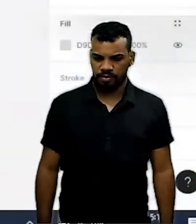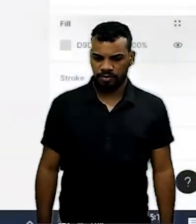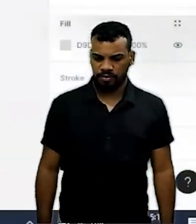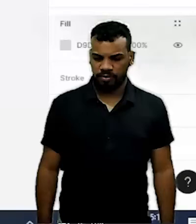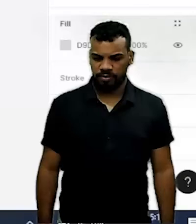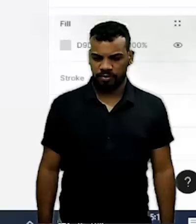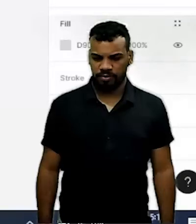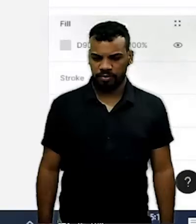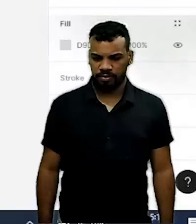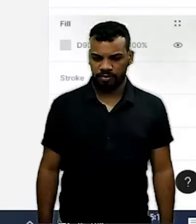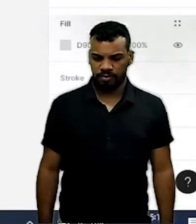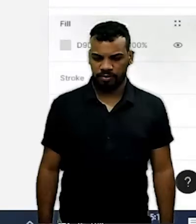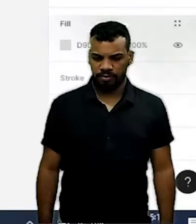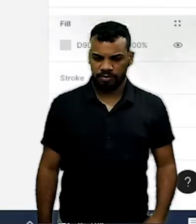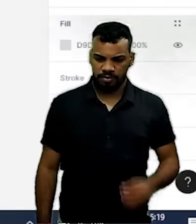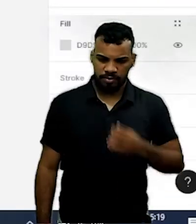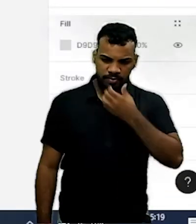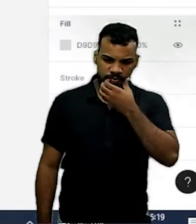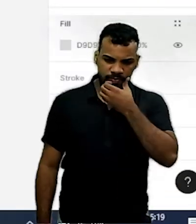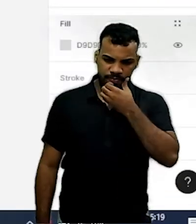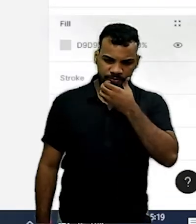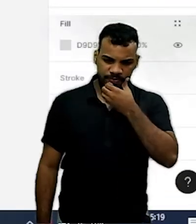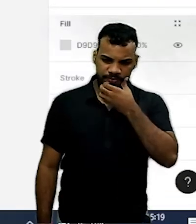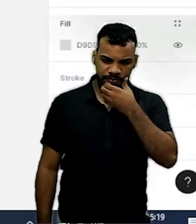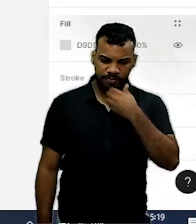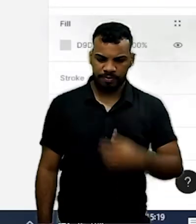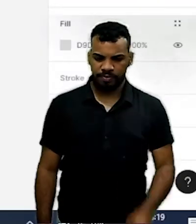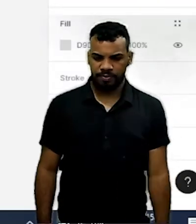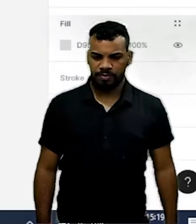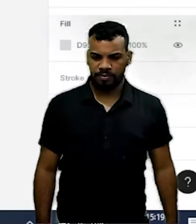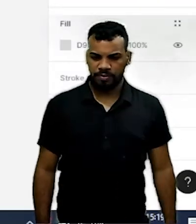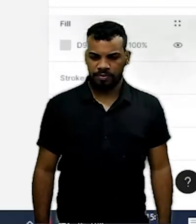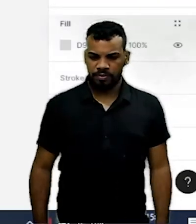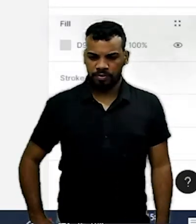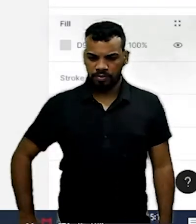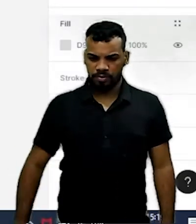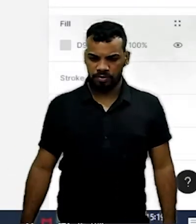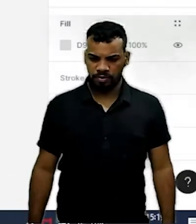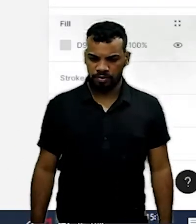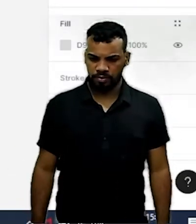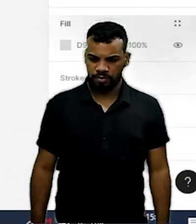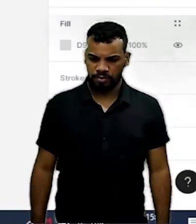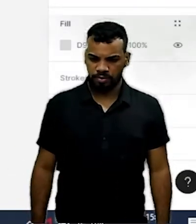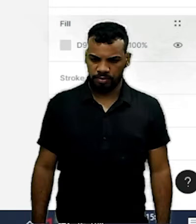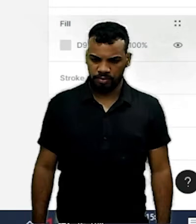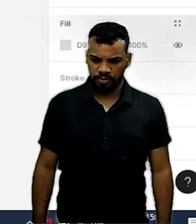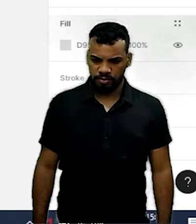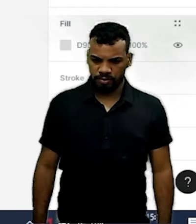Eu venho aqui no Radius, que é essa bolinha que não está tão perto aqui